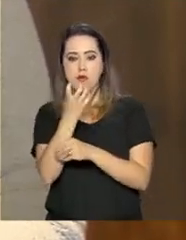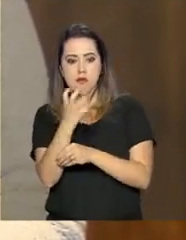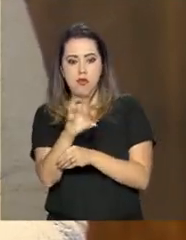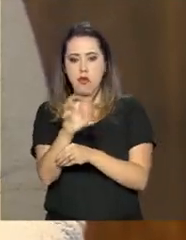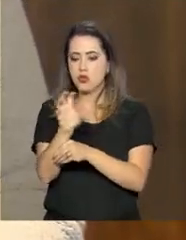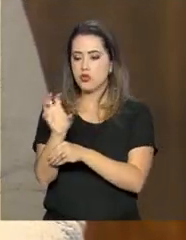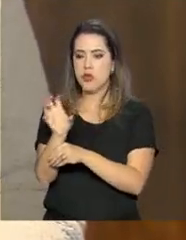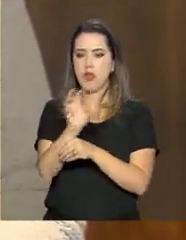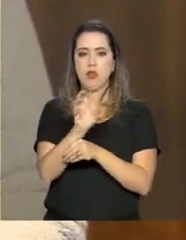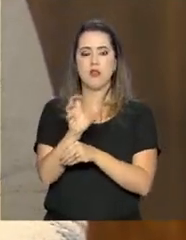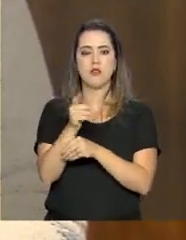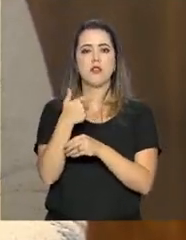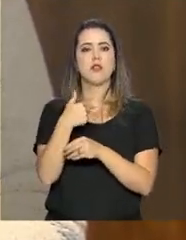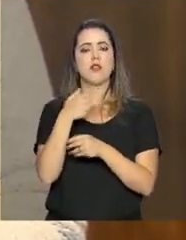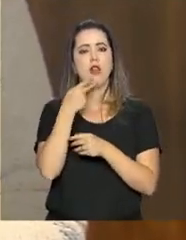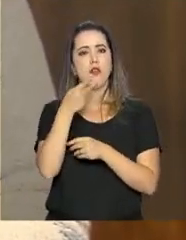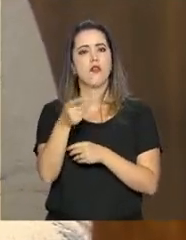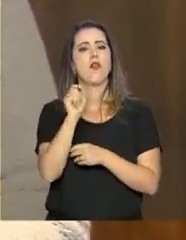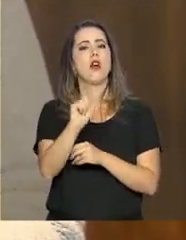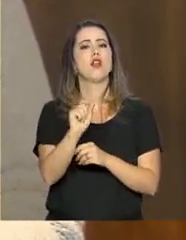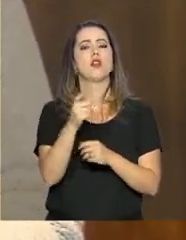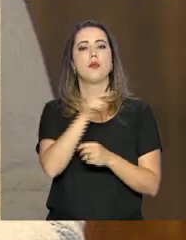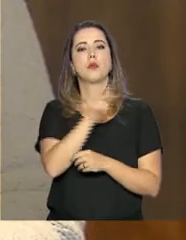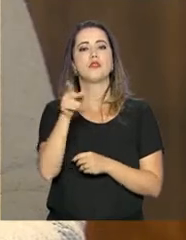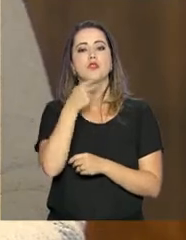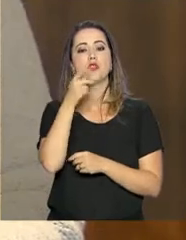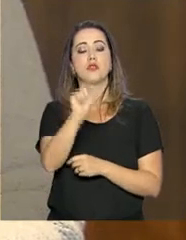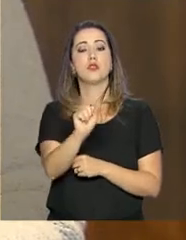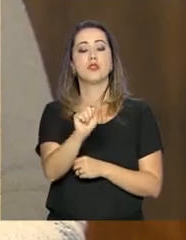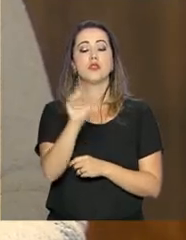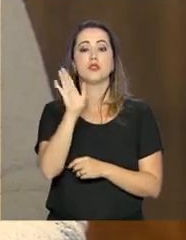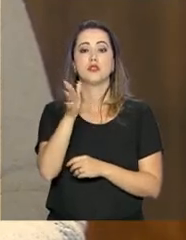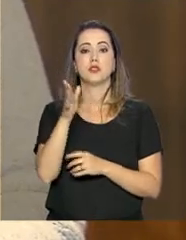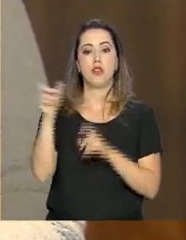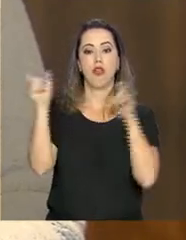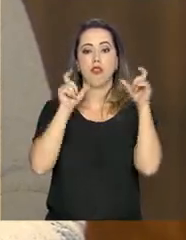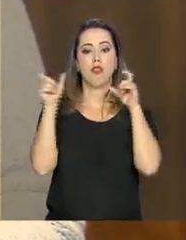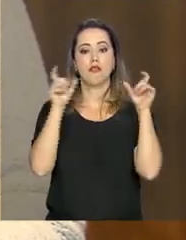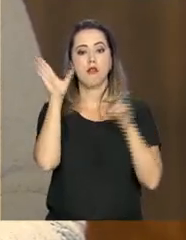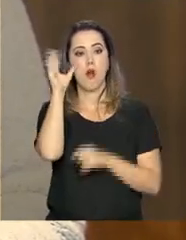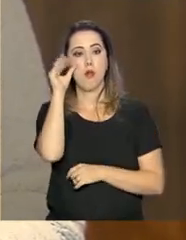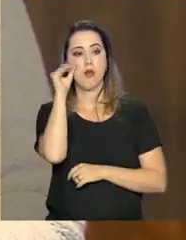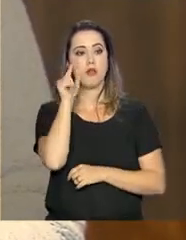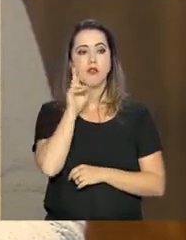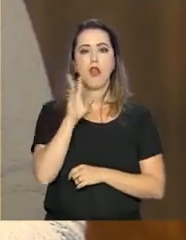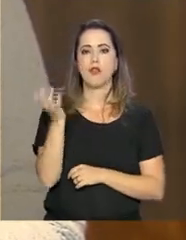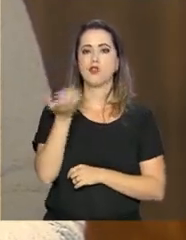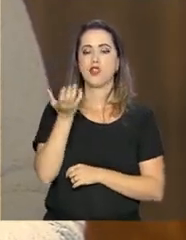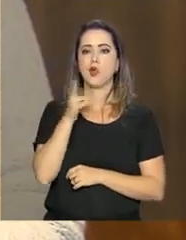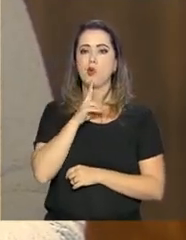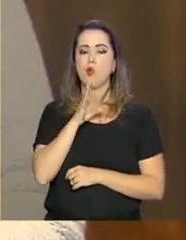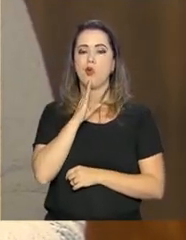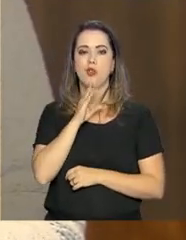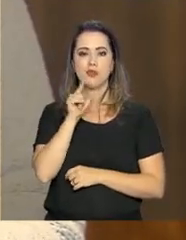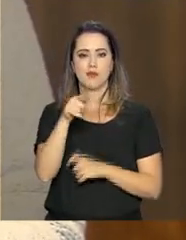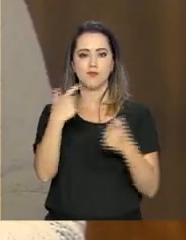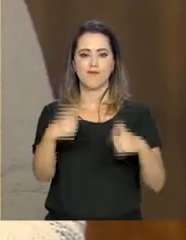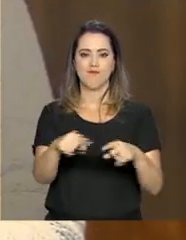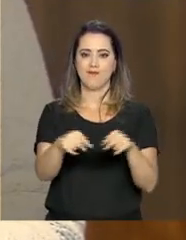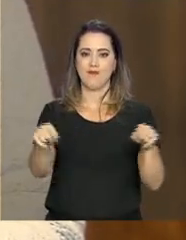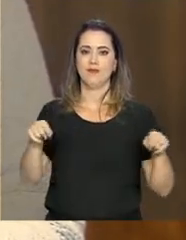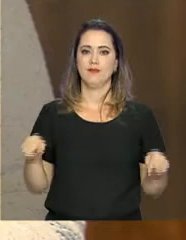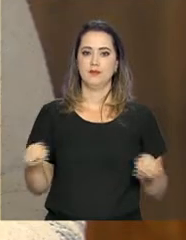a questão foi daqueles pronunciamentos enfim então isso já despertam a curiosidade nas